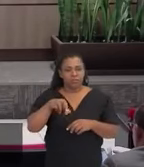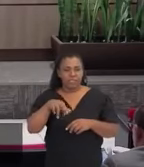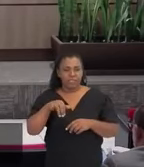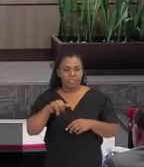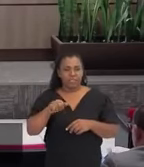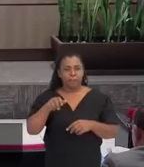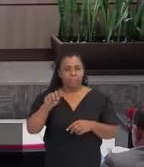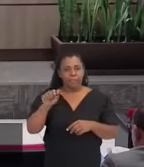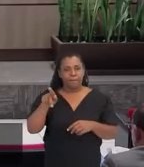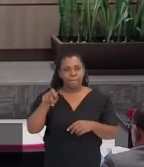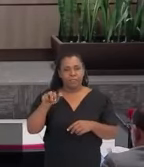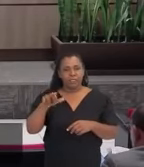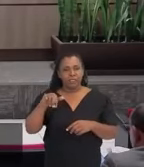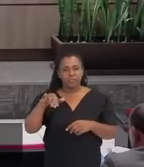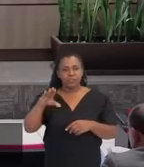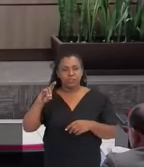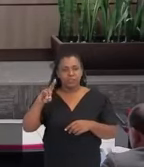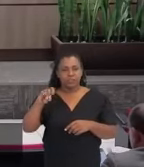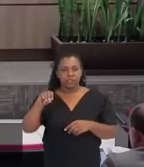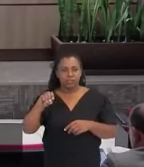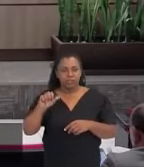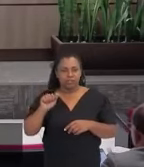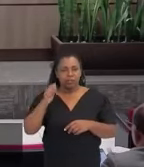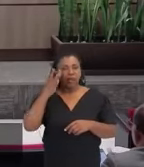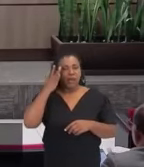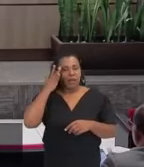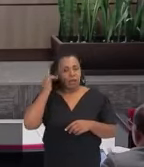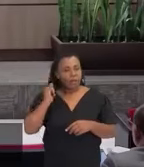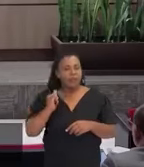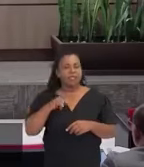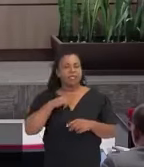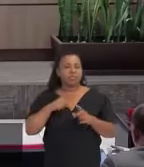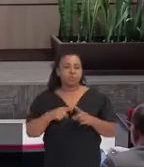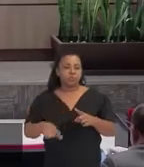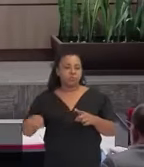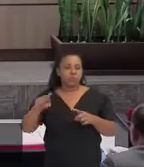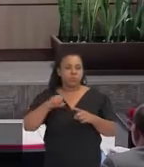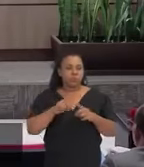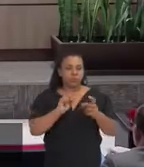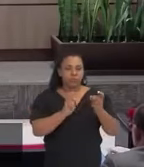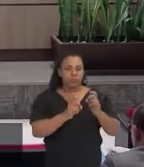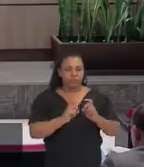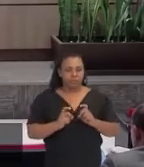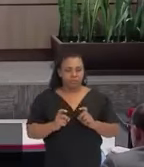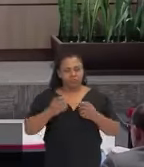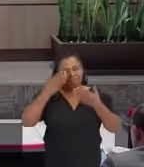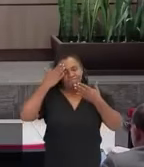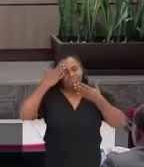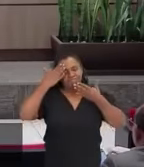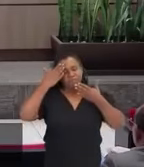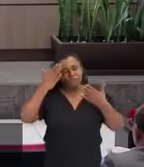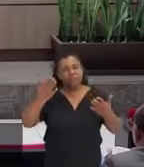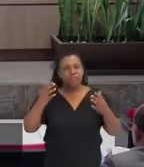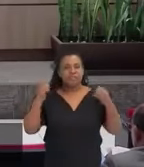E amanhã nós teremos um ciclo de debates. Então, muito obrigado.